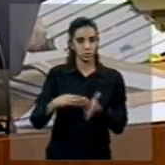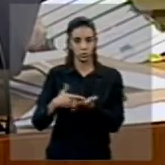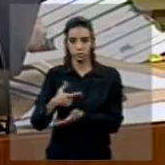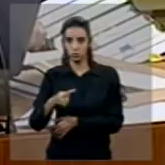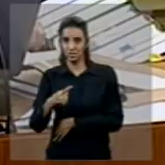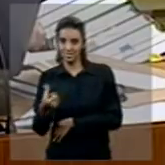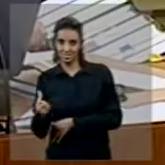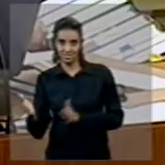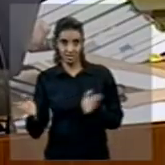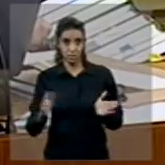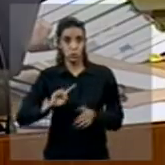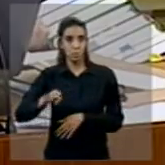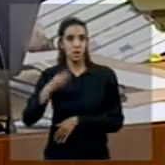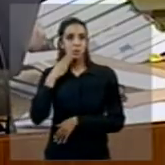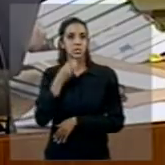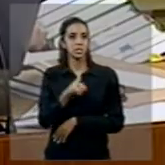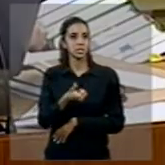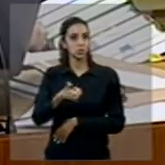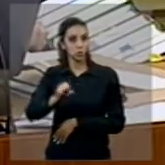2016,